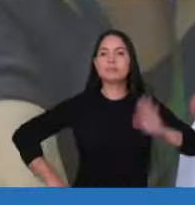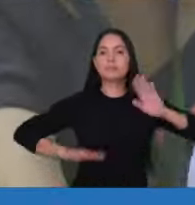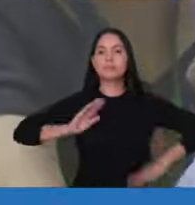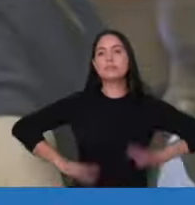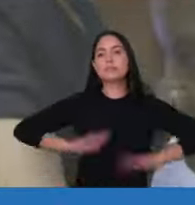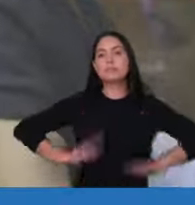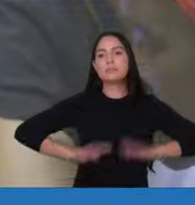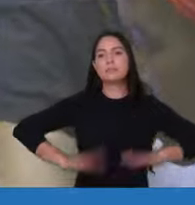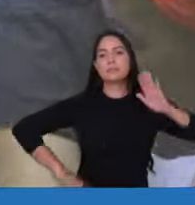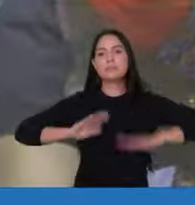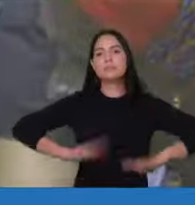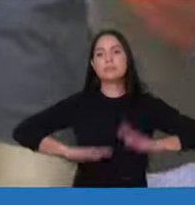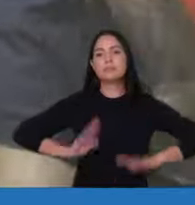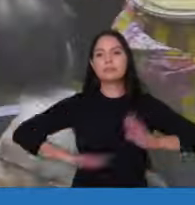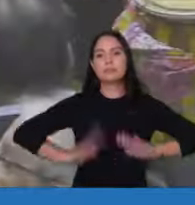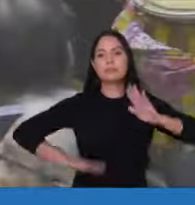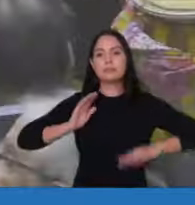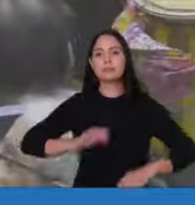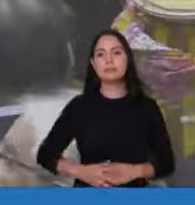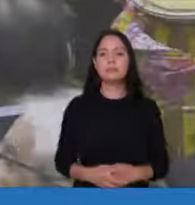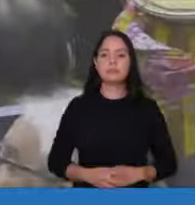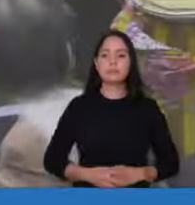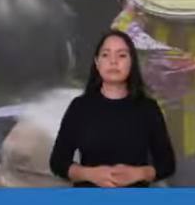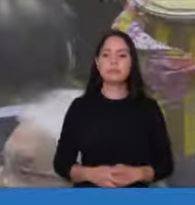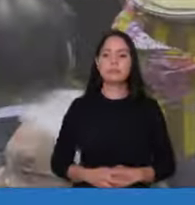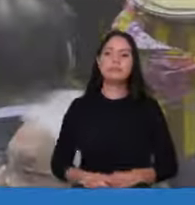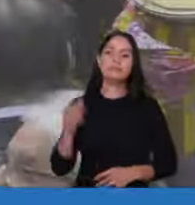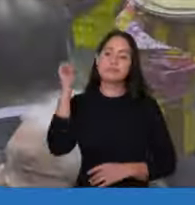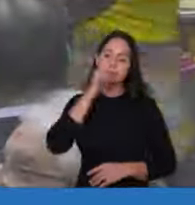tambor. Marielle nos convidou.